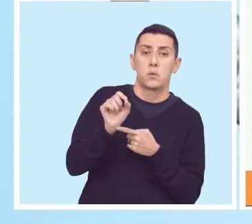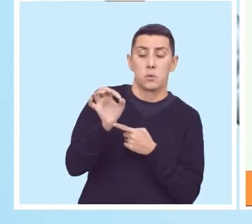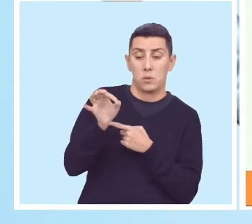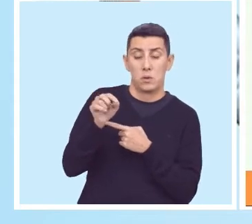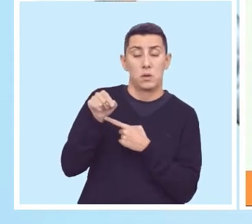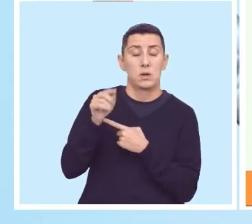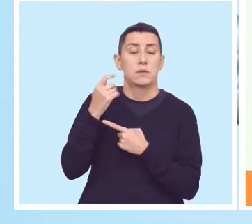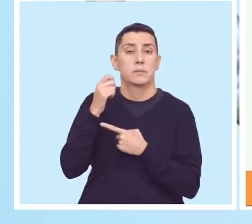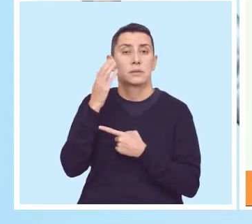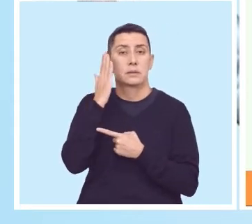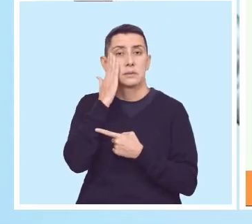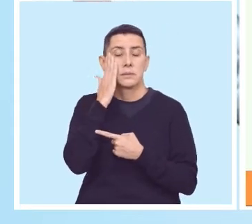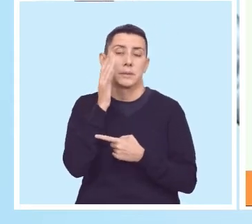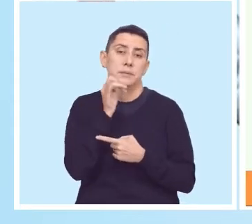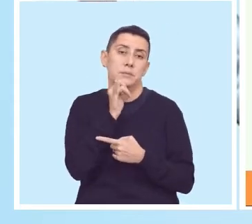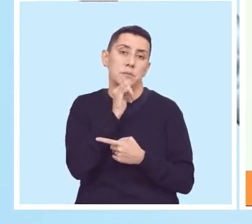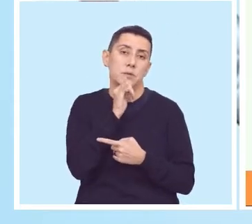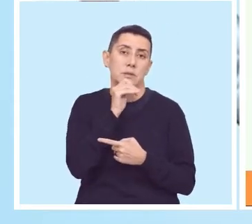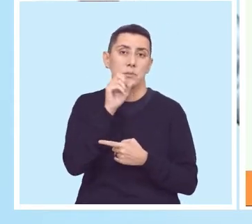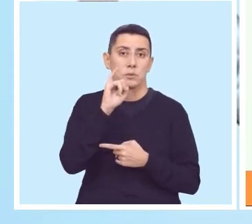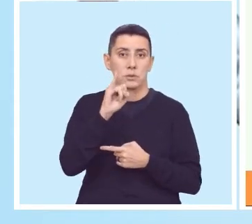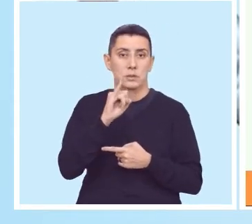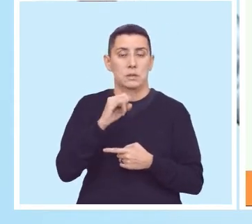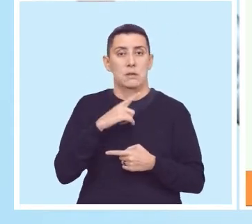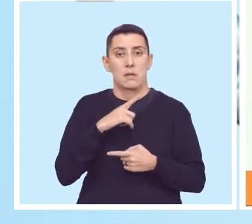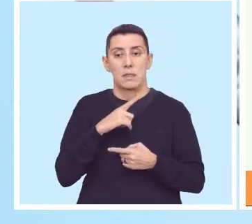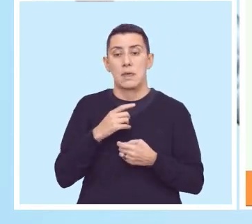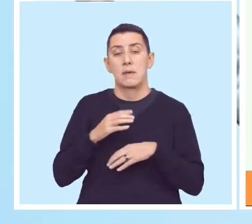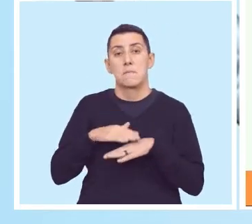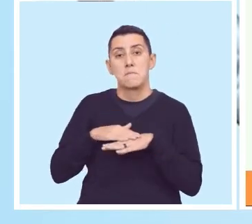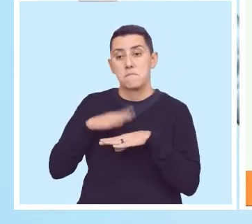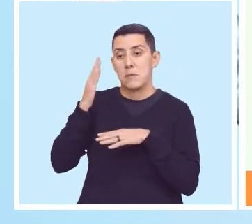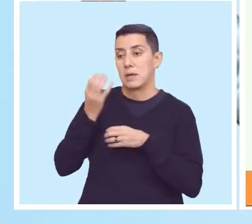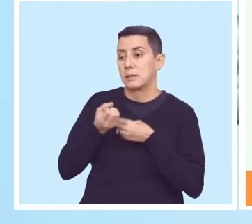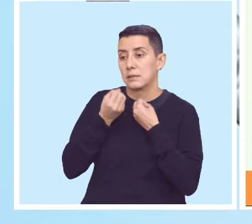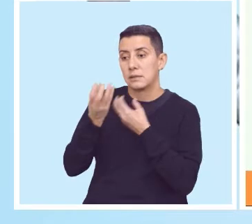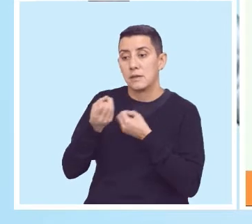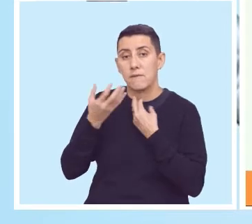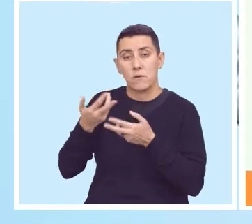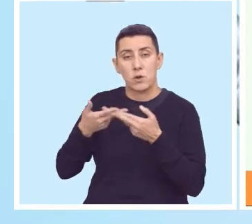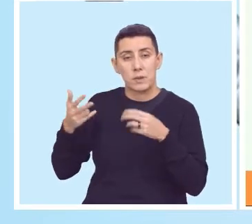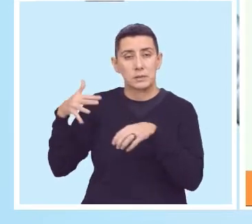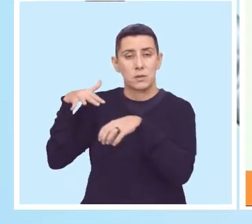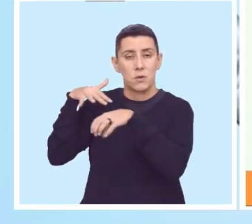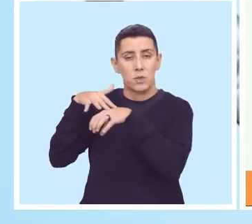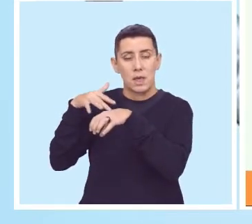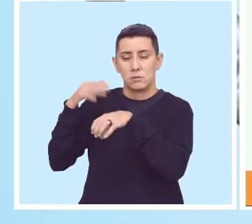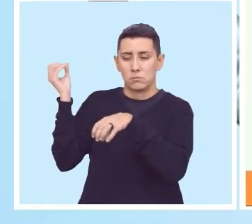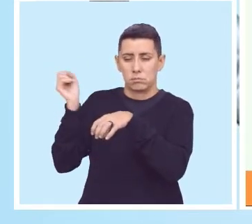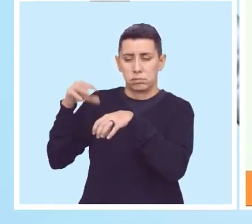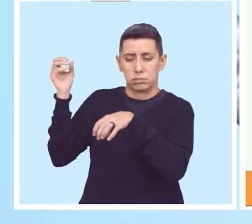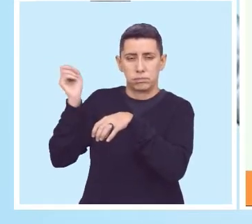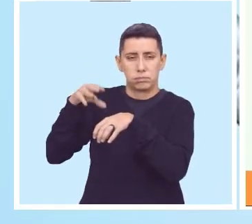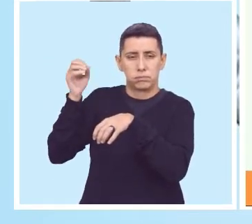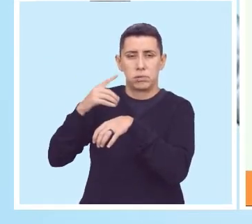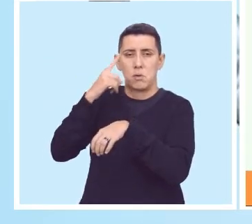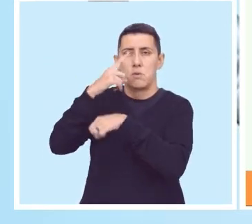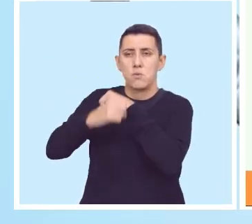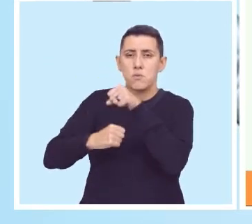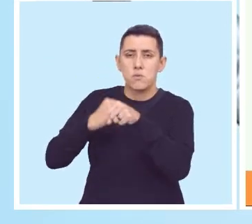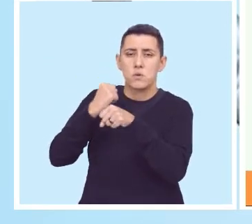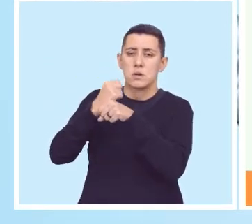com o aumento da nossa base de dados, o uso da ferramenta dia a dia, ao longo de 1 ano,